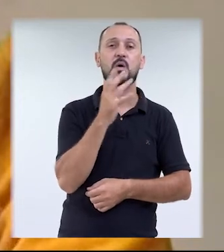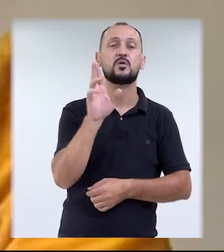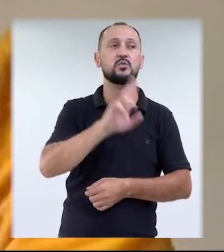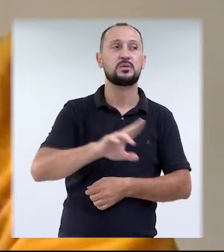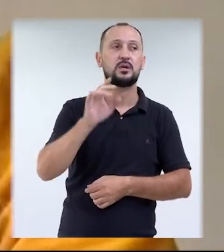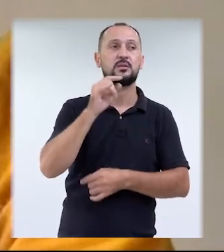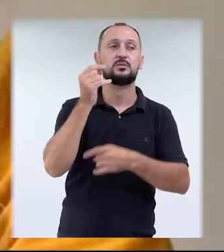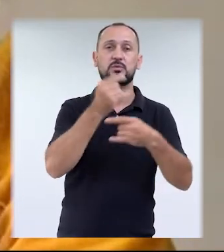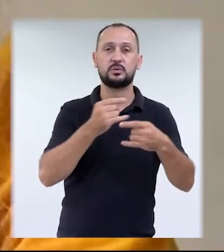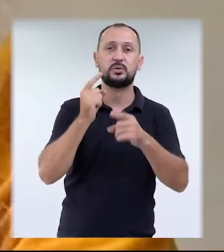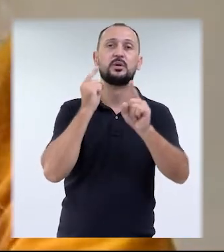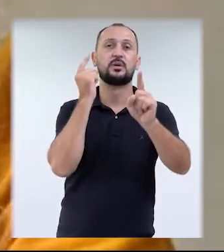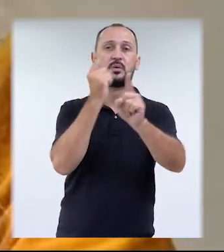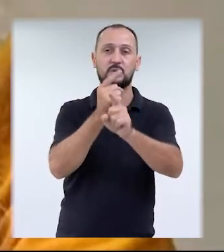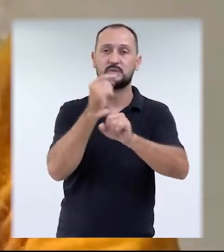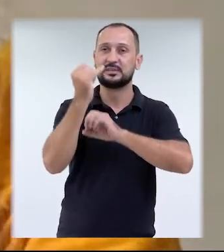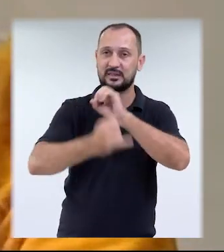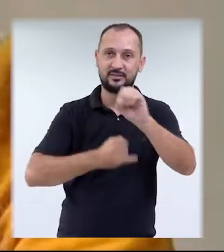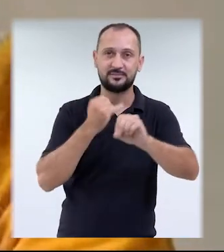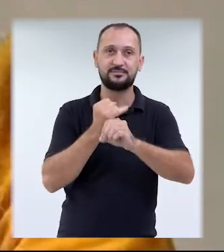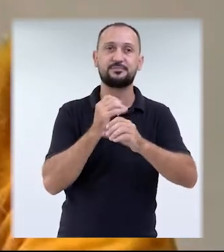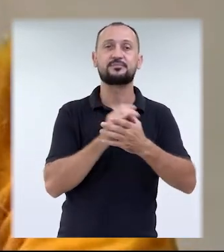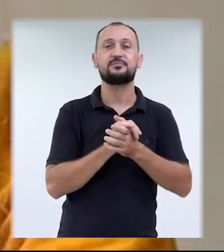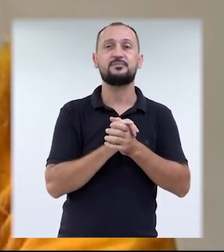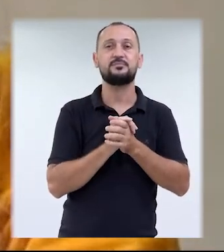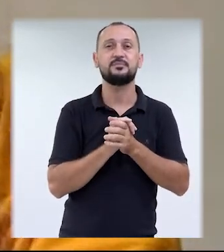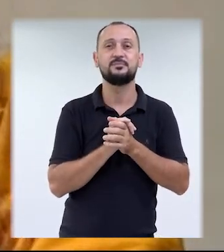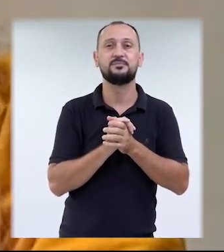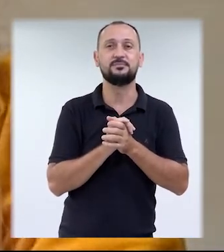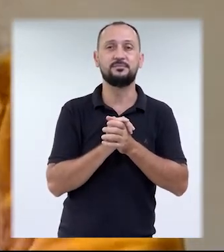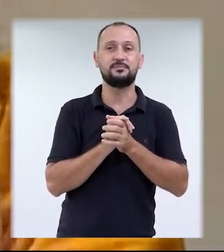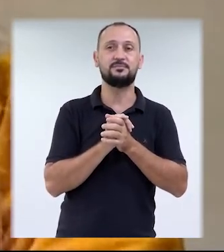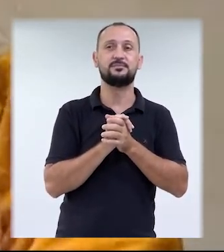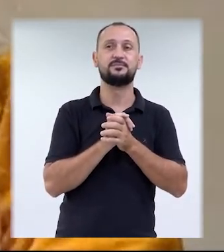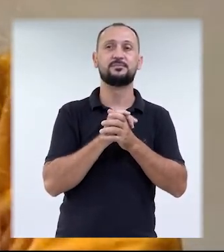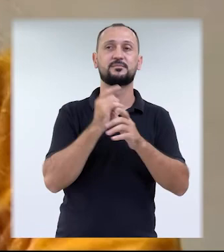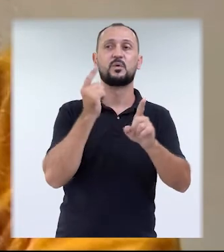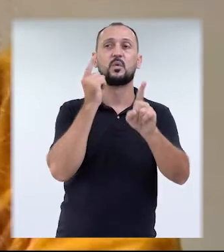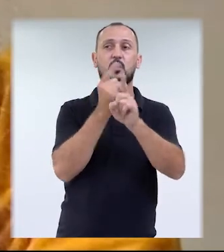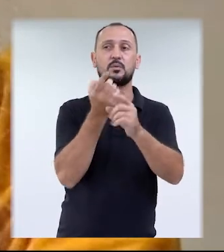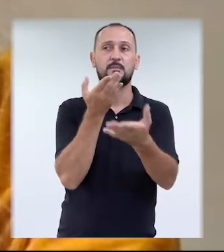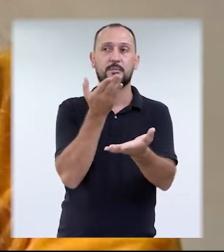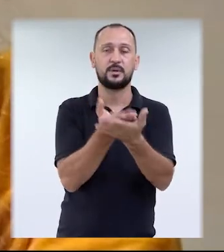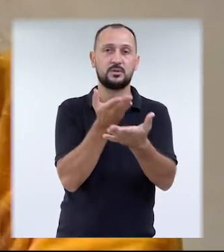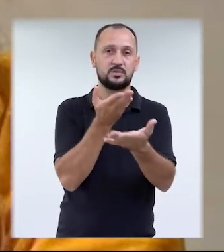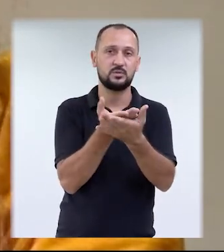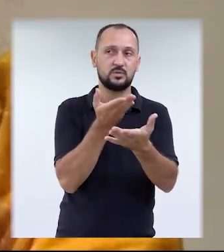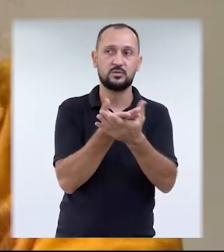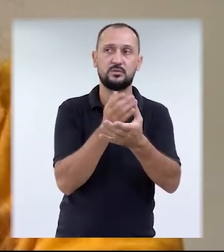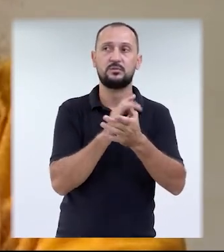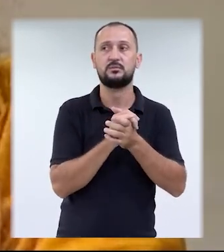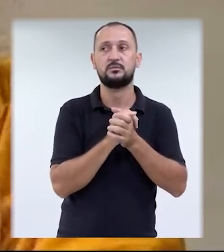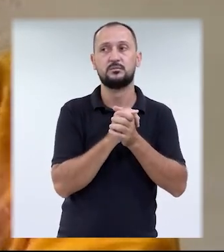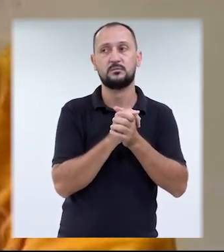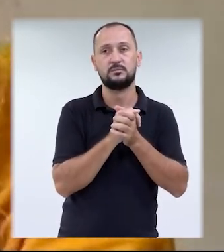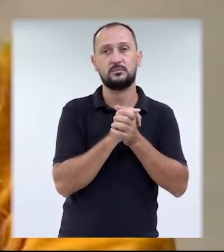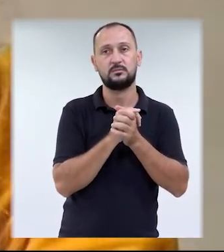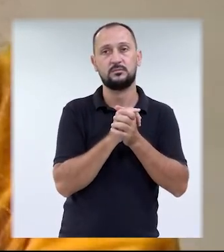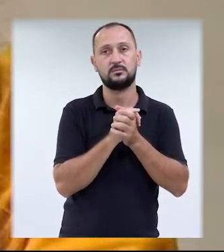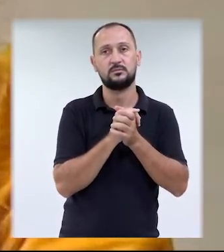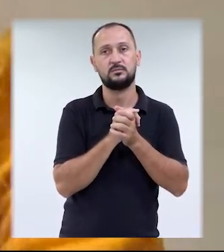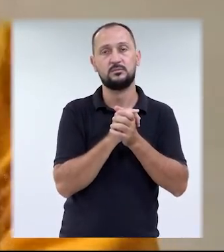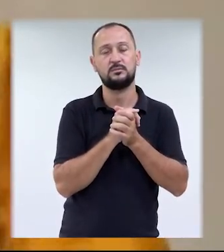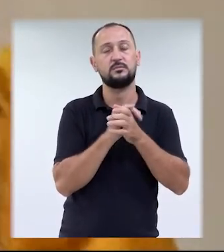só através desses encontros, né? Que é tanto encontro para estudo quanto para